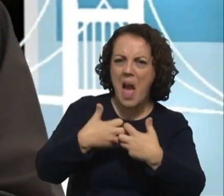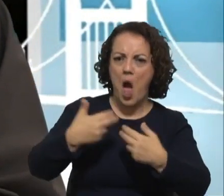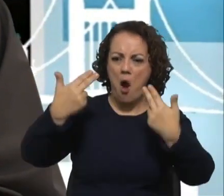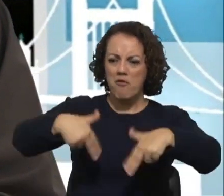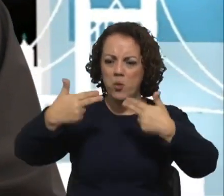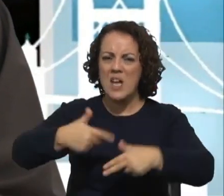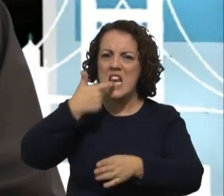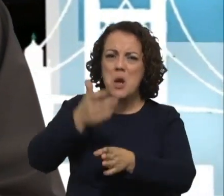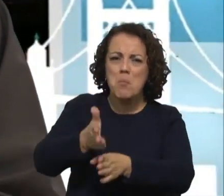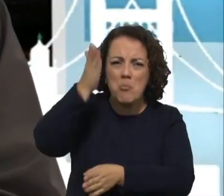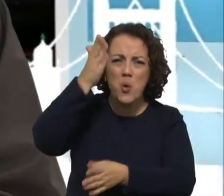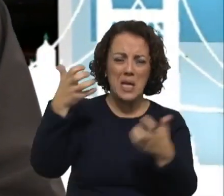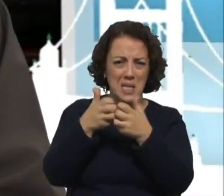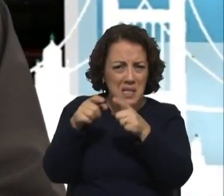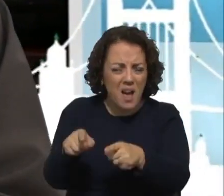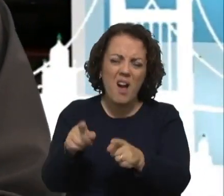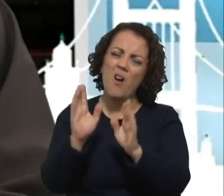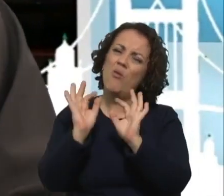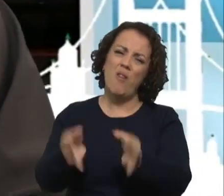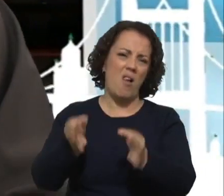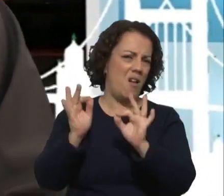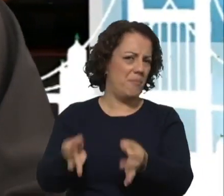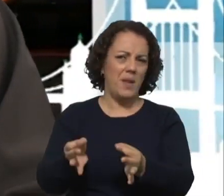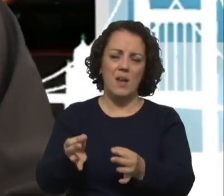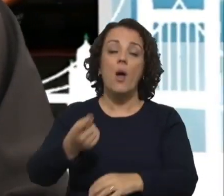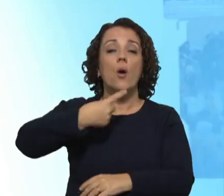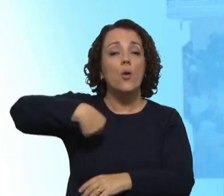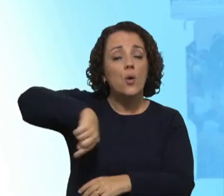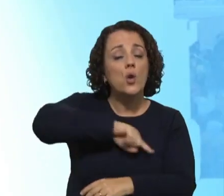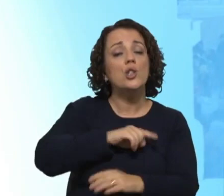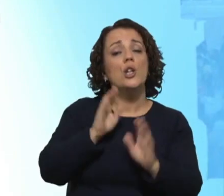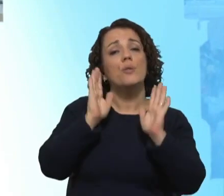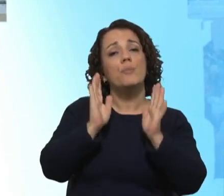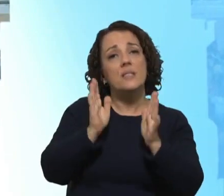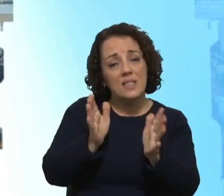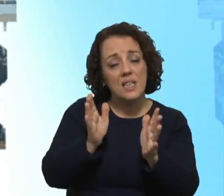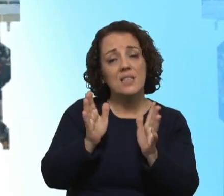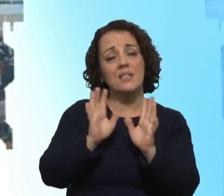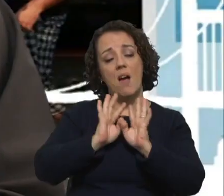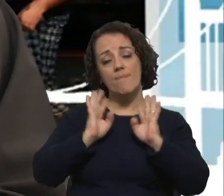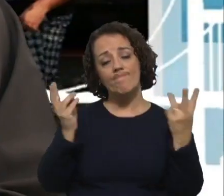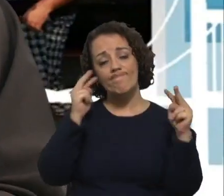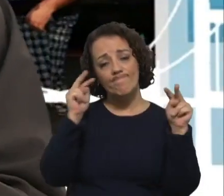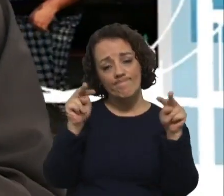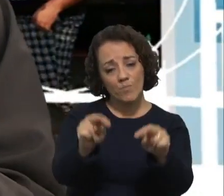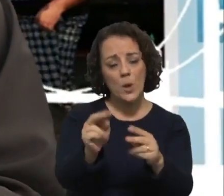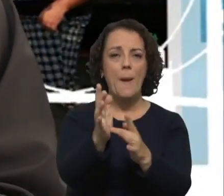muros. Precisamos, sim, de nos reunir à volta do presépio. Porque é que ele